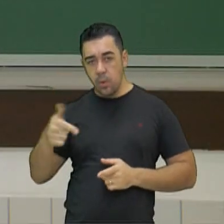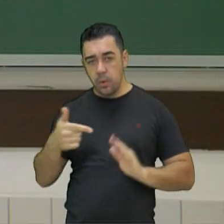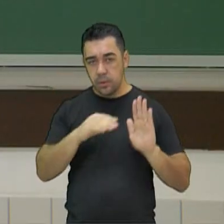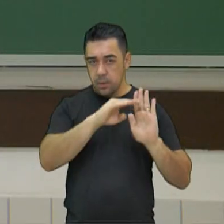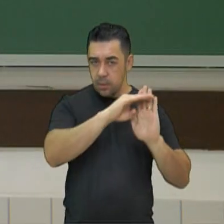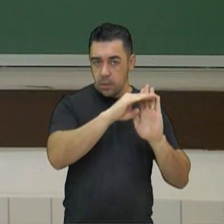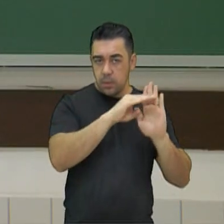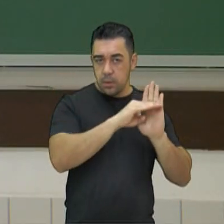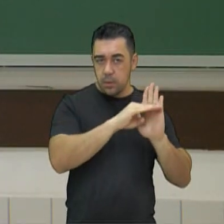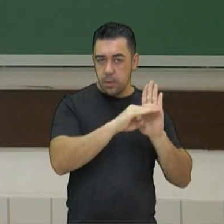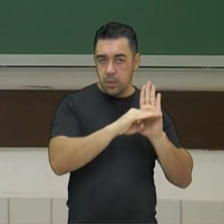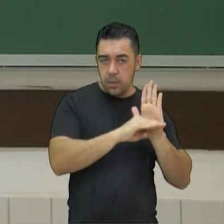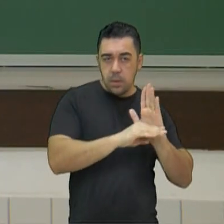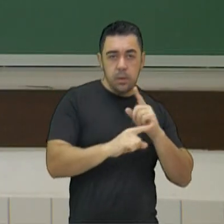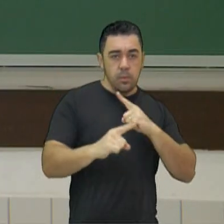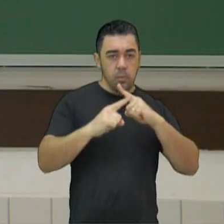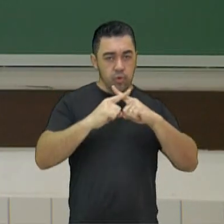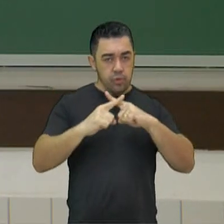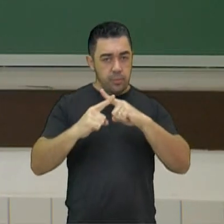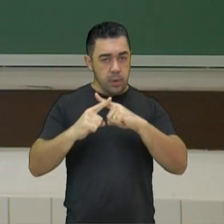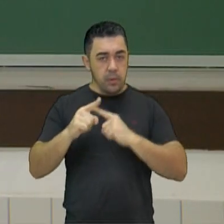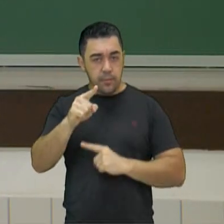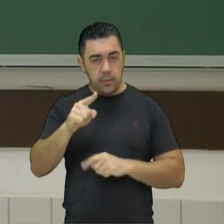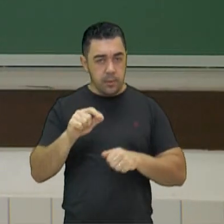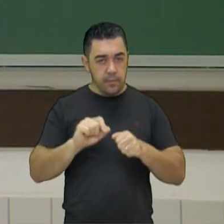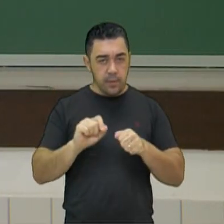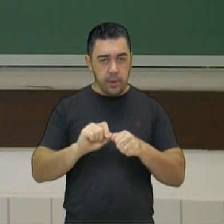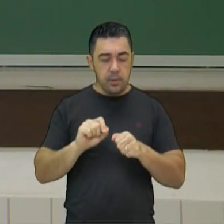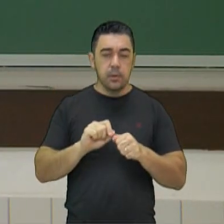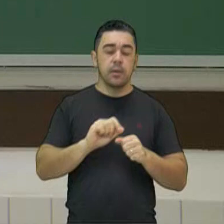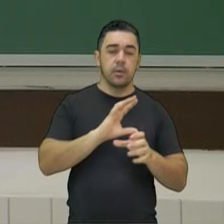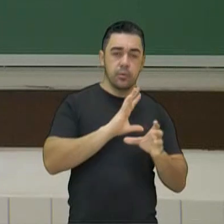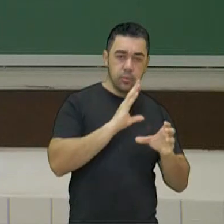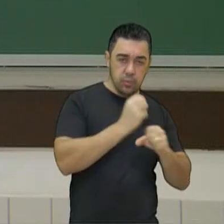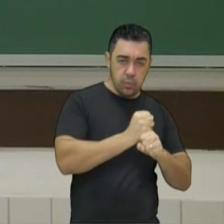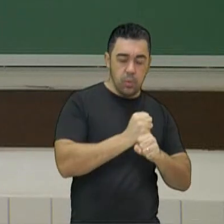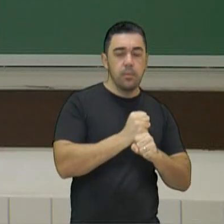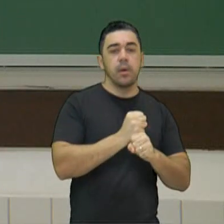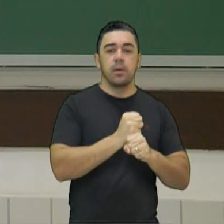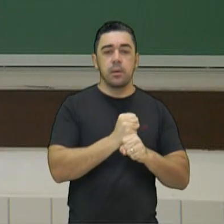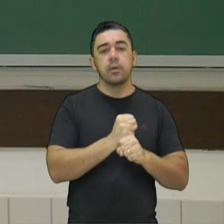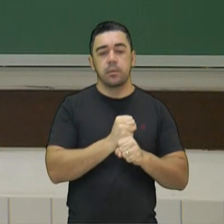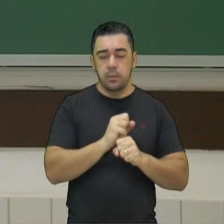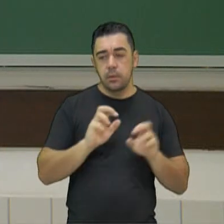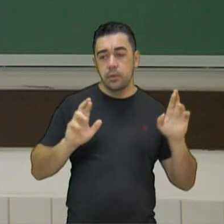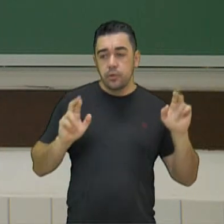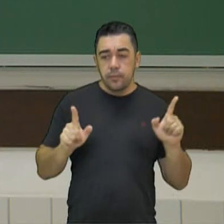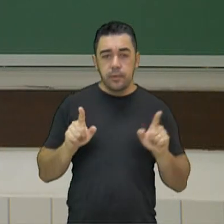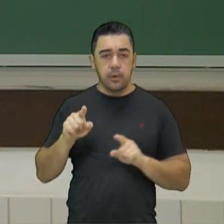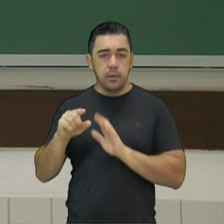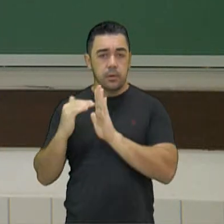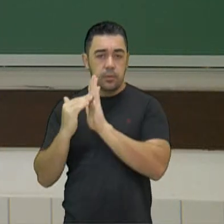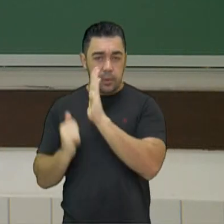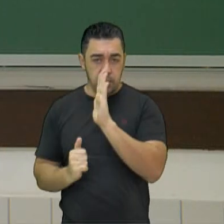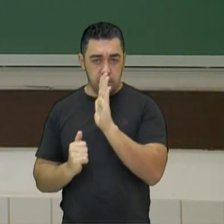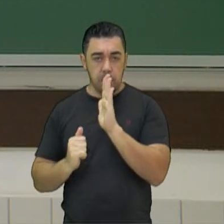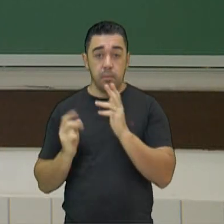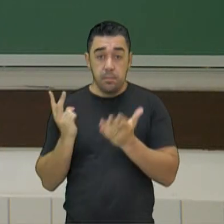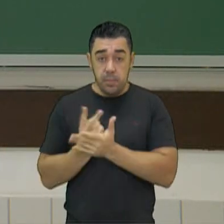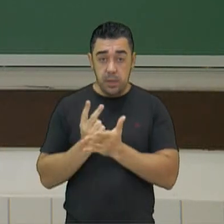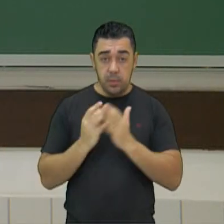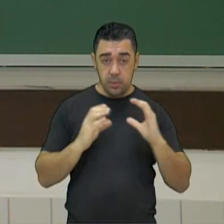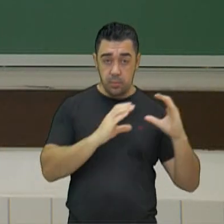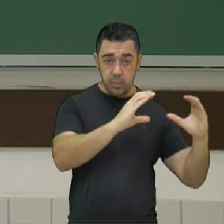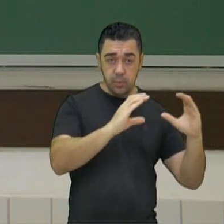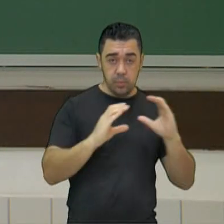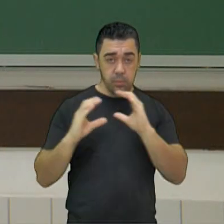propriedade de multiplicação. Sempre que você estiver somando então a soma de dois números pela diferença dos mesmos dois números,